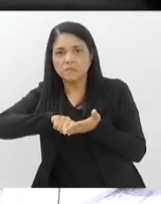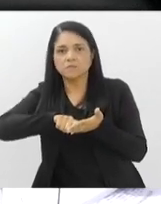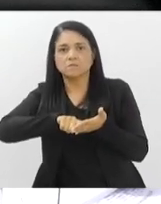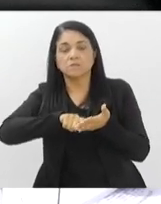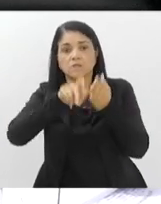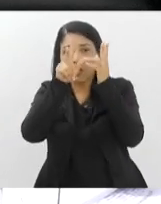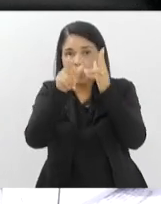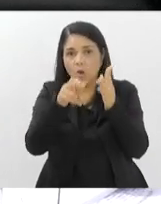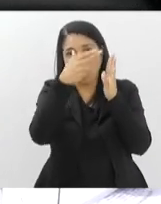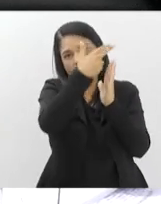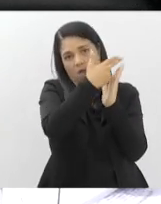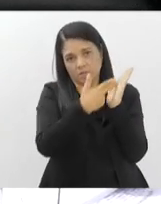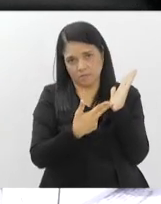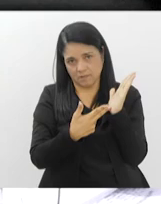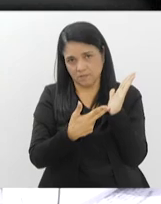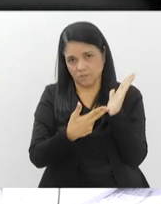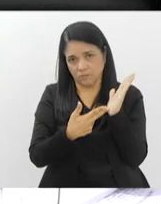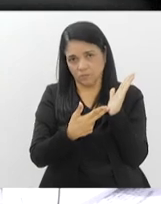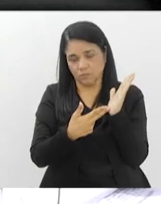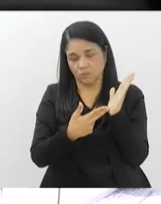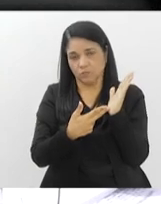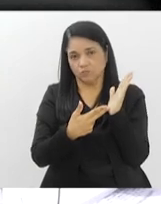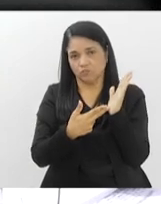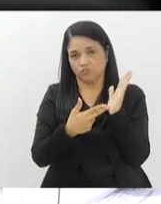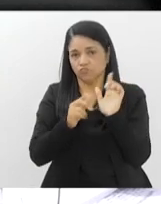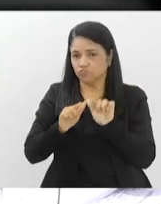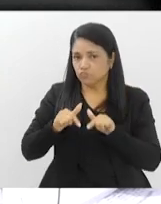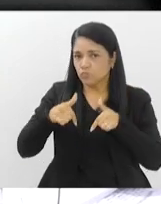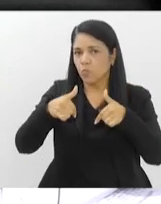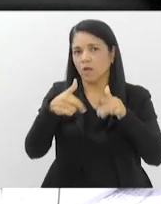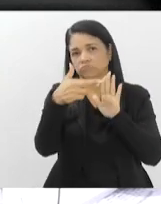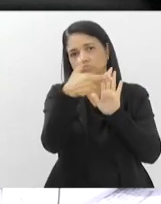redação que está no ato normativo.